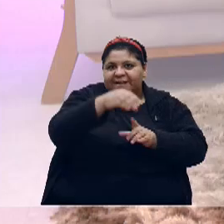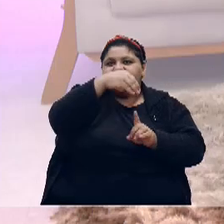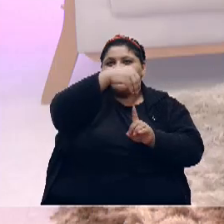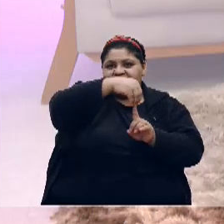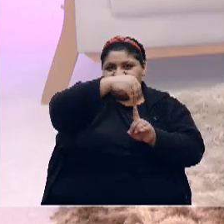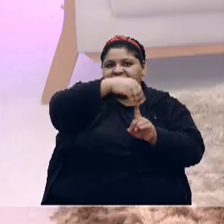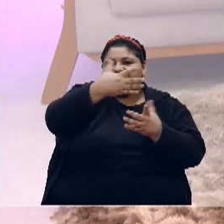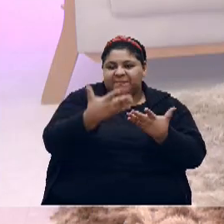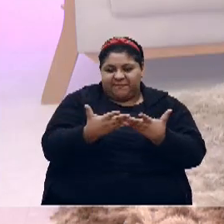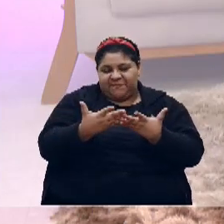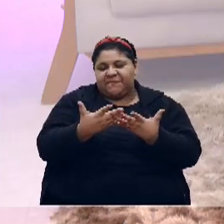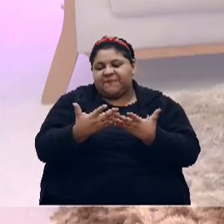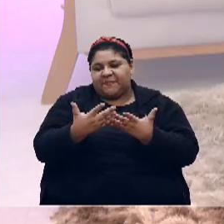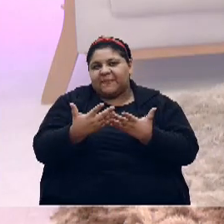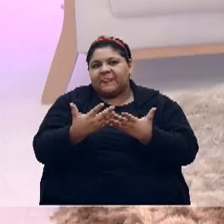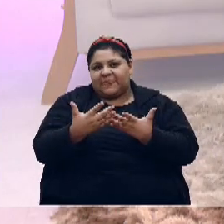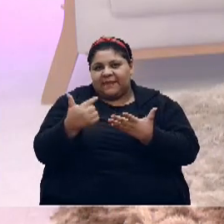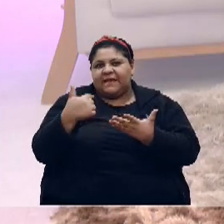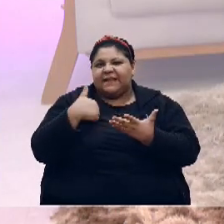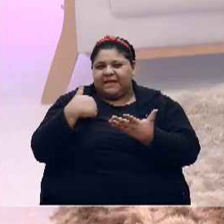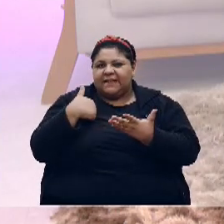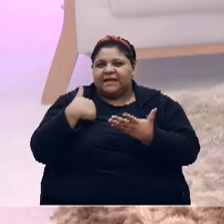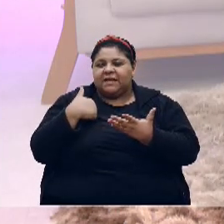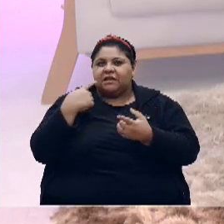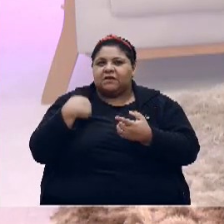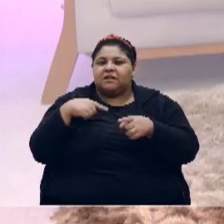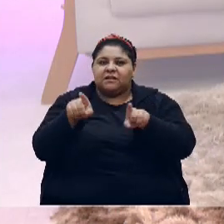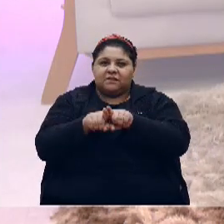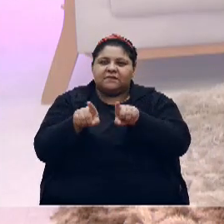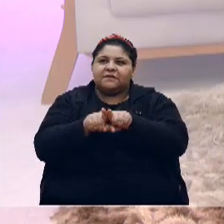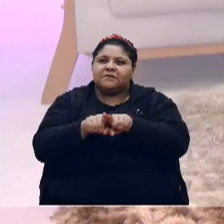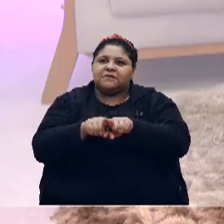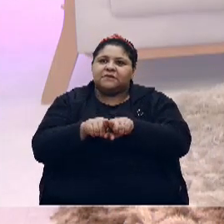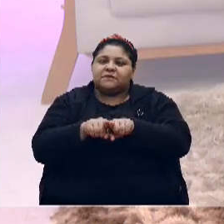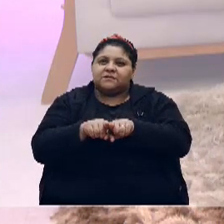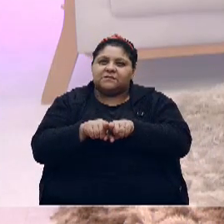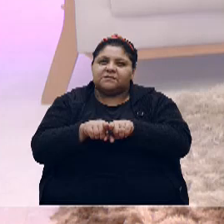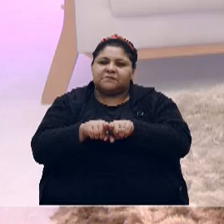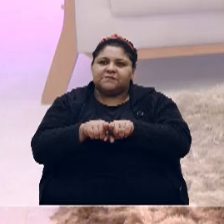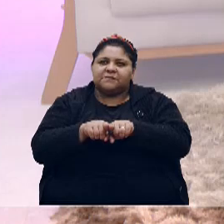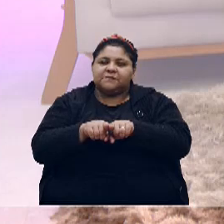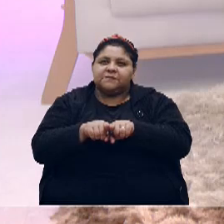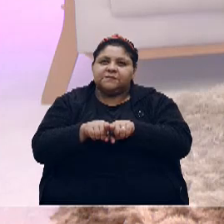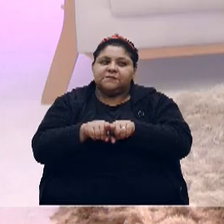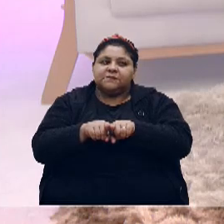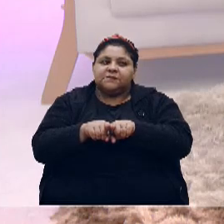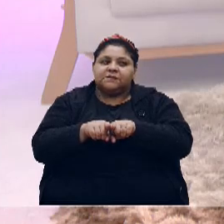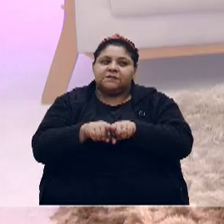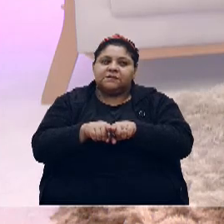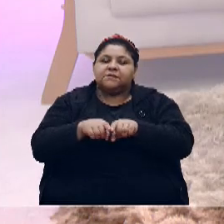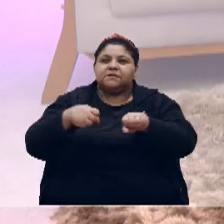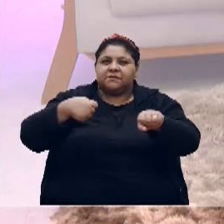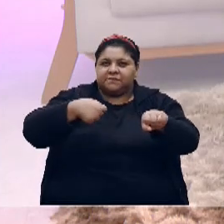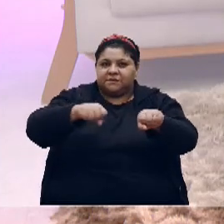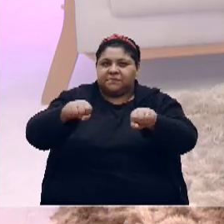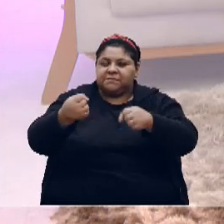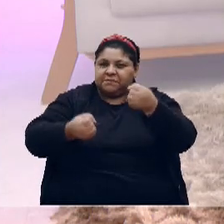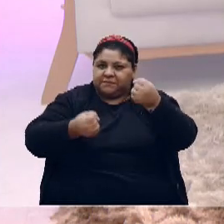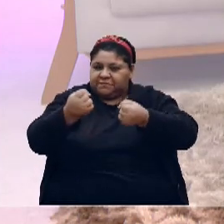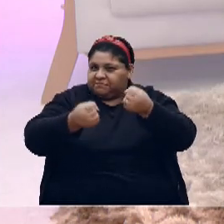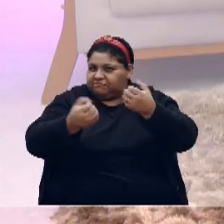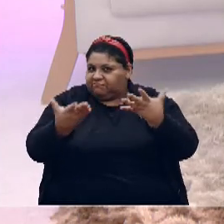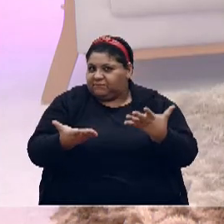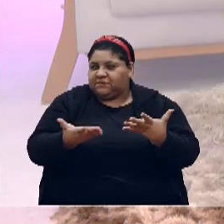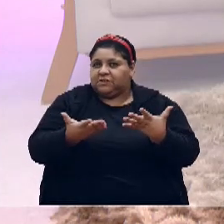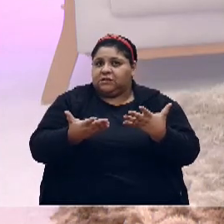Então, eu te pego como exemplo porque eu também estou na pilotagem, né? Então tem isso, às vezes numa faixa